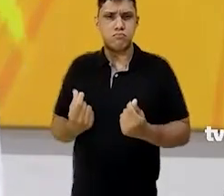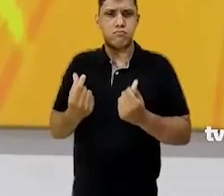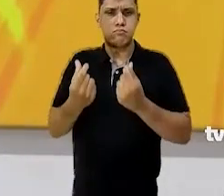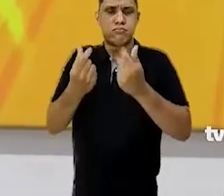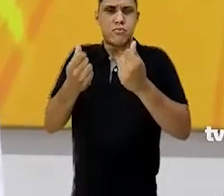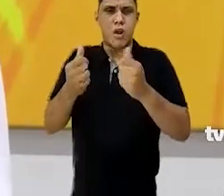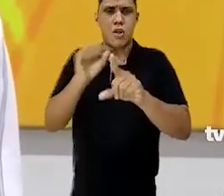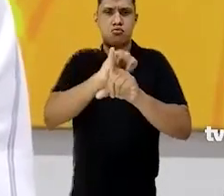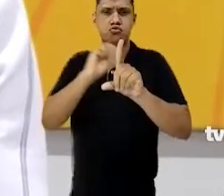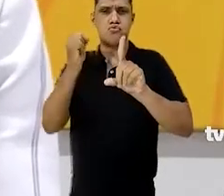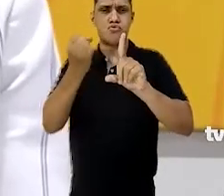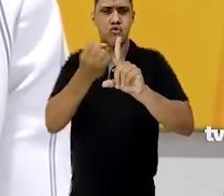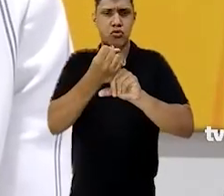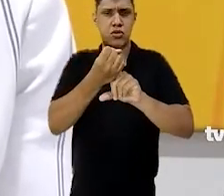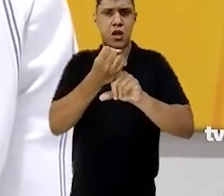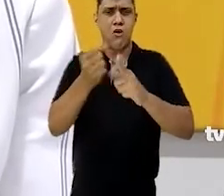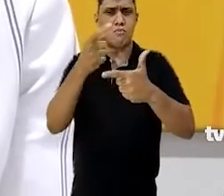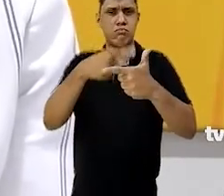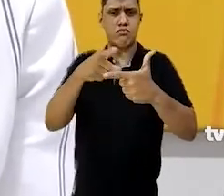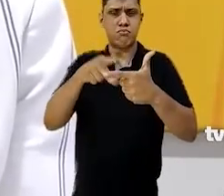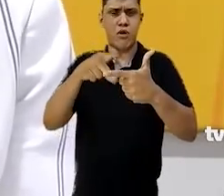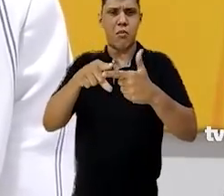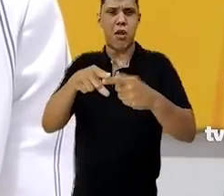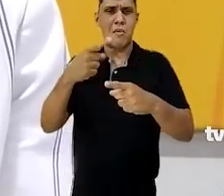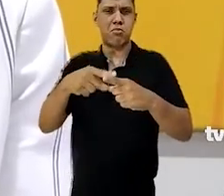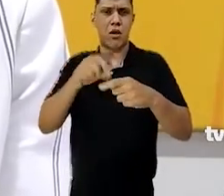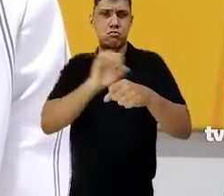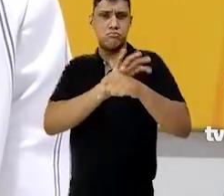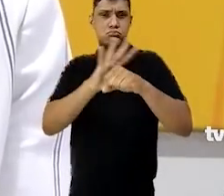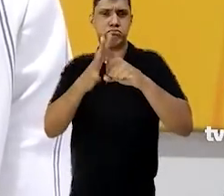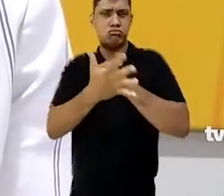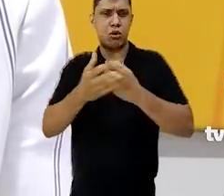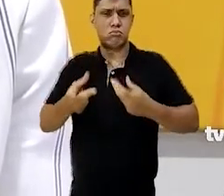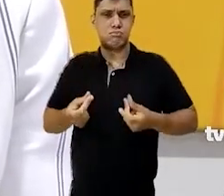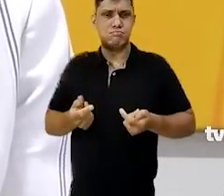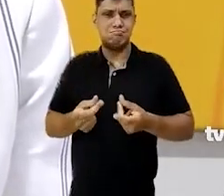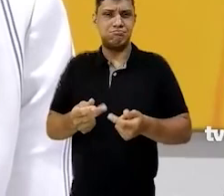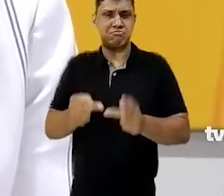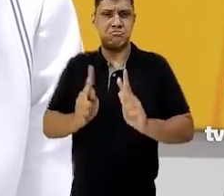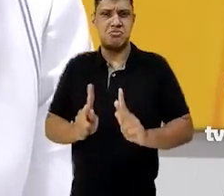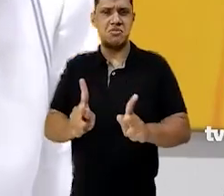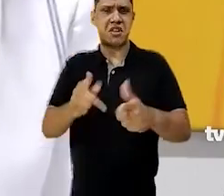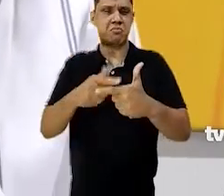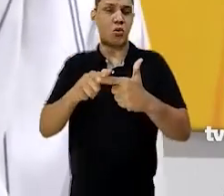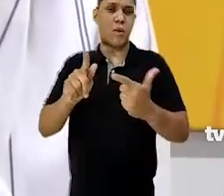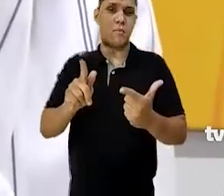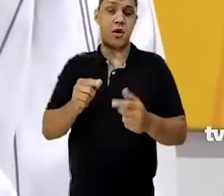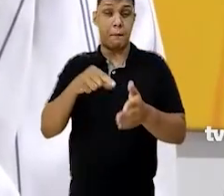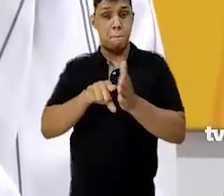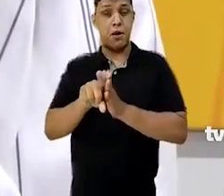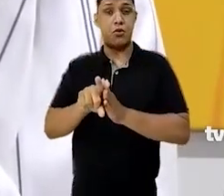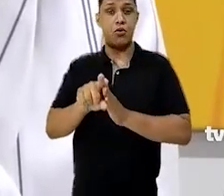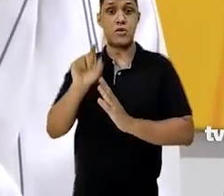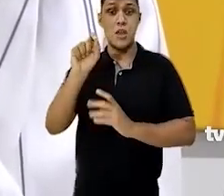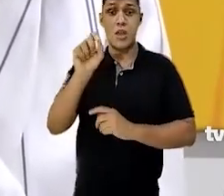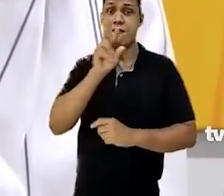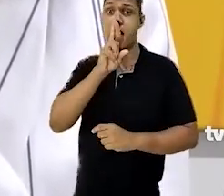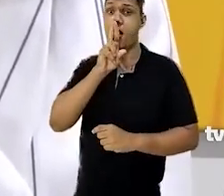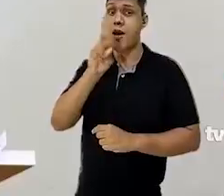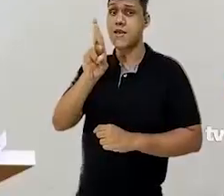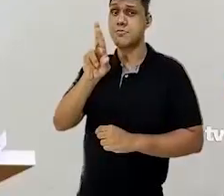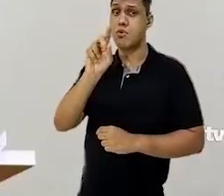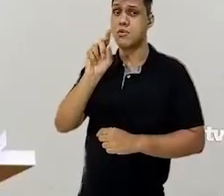sociais da pandemia que permanecerão por longo tempo? Esta é a pergunta. E quem vai responder